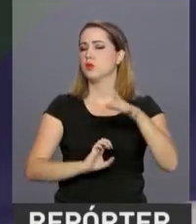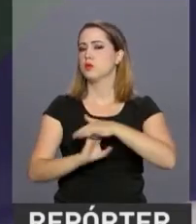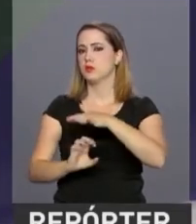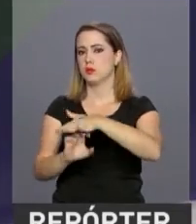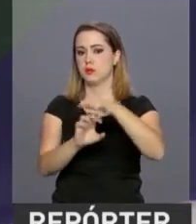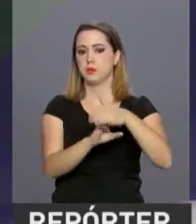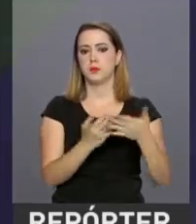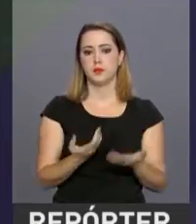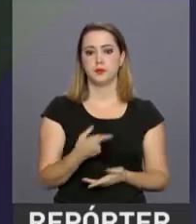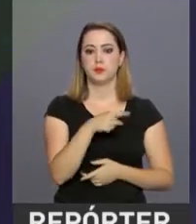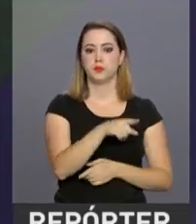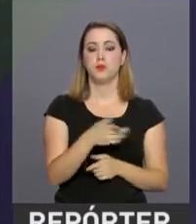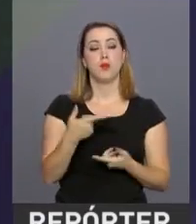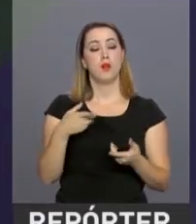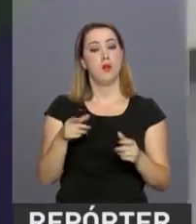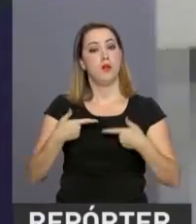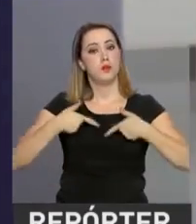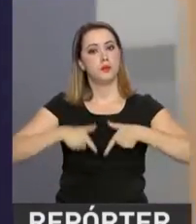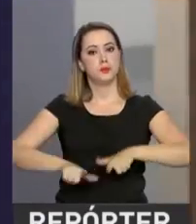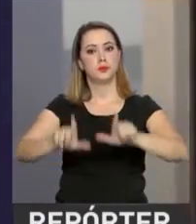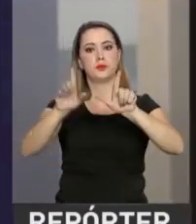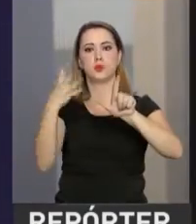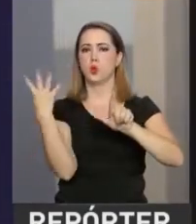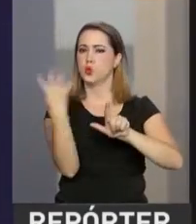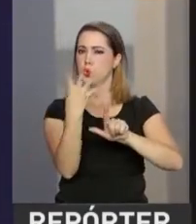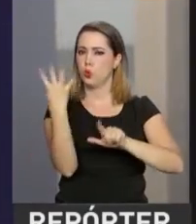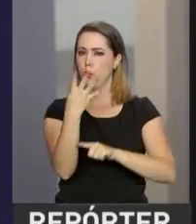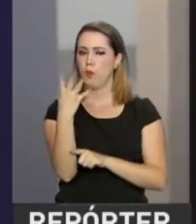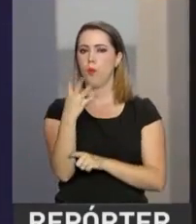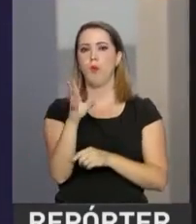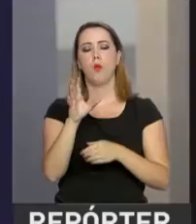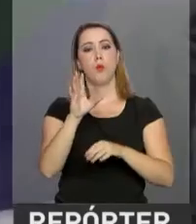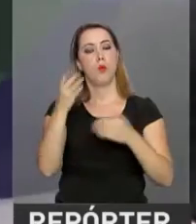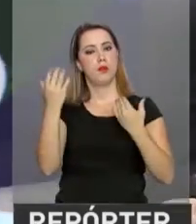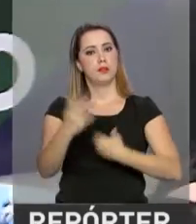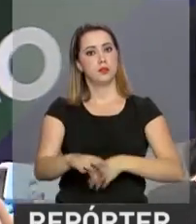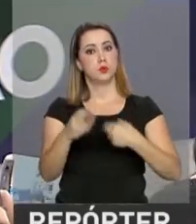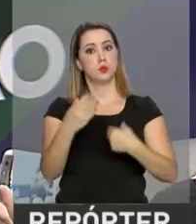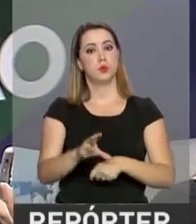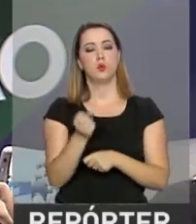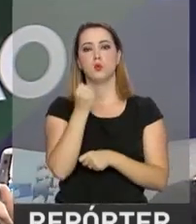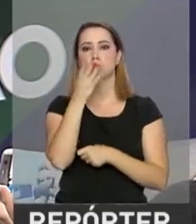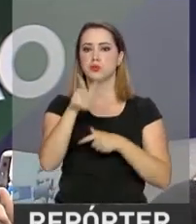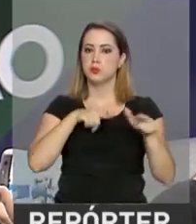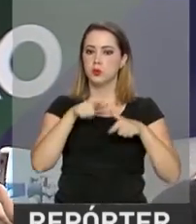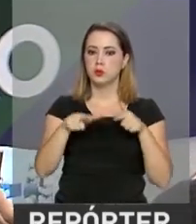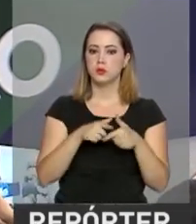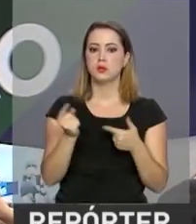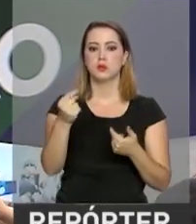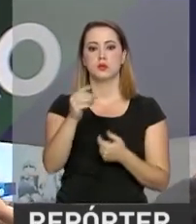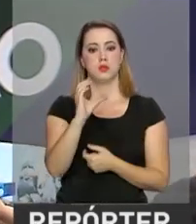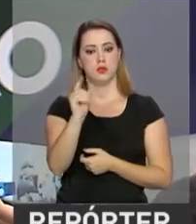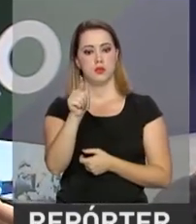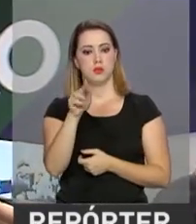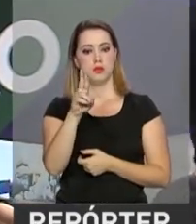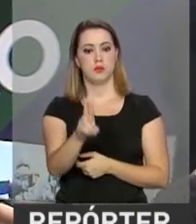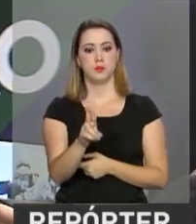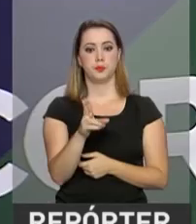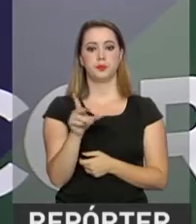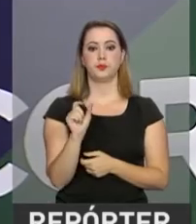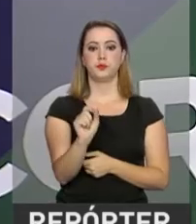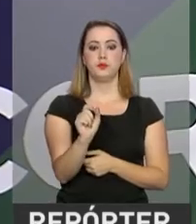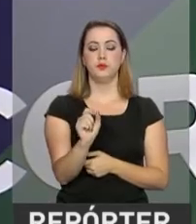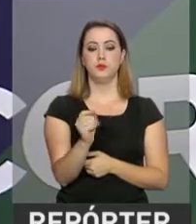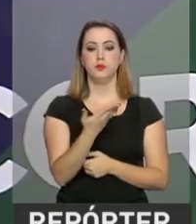os vencedores do 4º concurso de boas práticas do Ministério da Transparência, Fiscalização e Controladoria Geral da